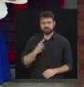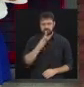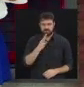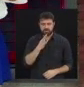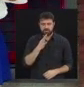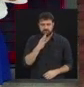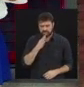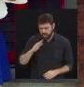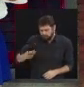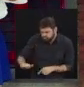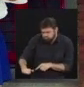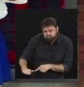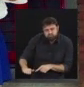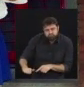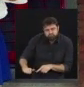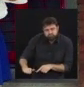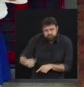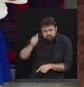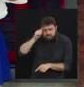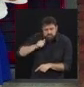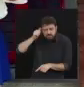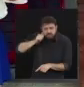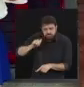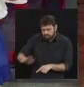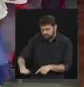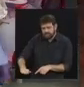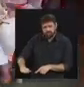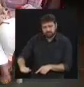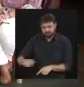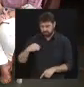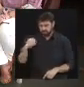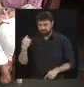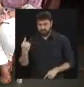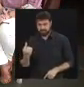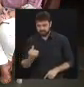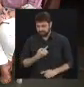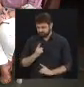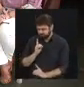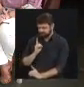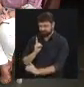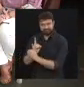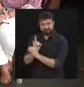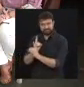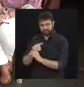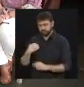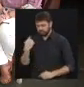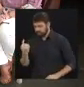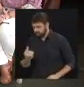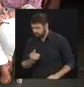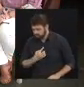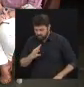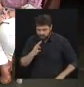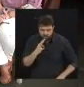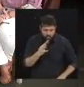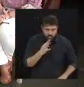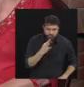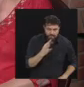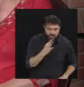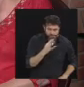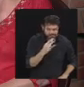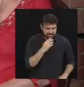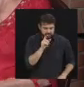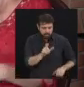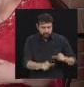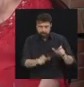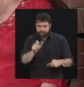formando uma área de família também. Assim. Catatauzinha. E a gente nos encontros, né? Então a gente acaba encontrando as pessoas e